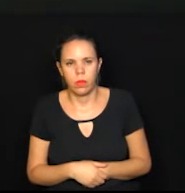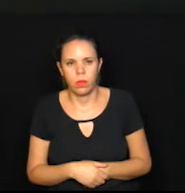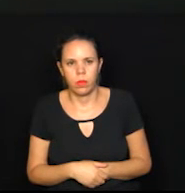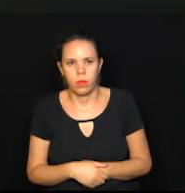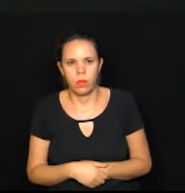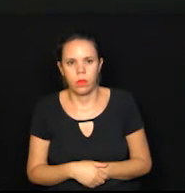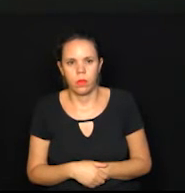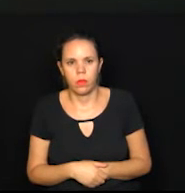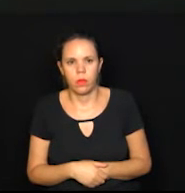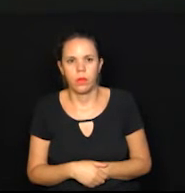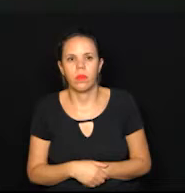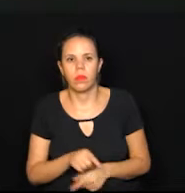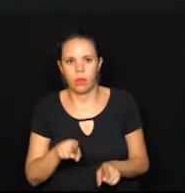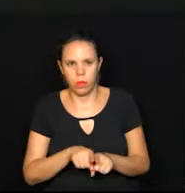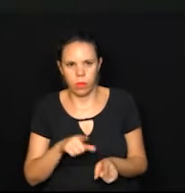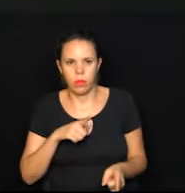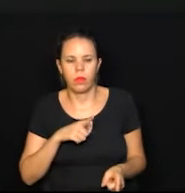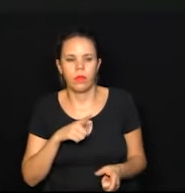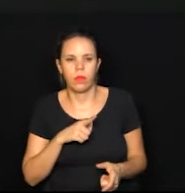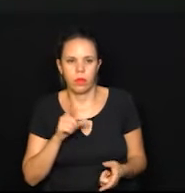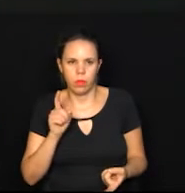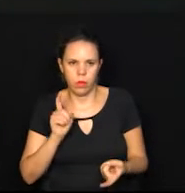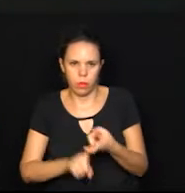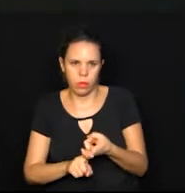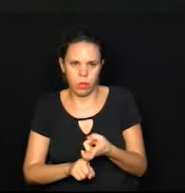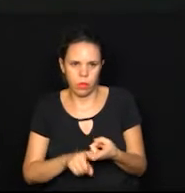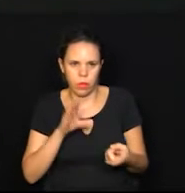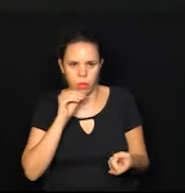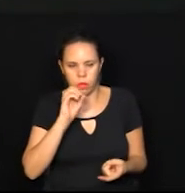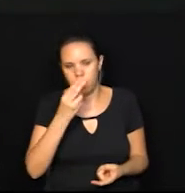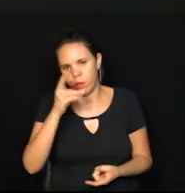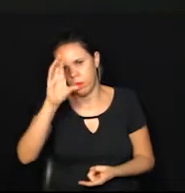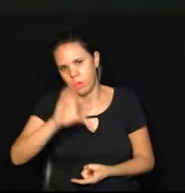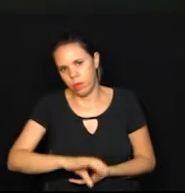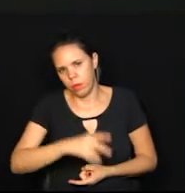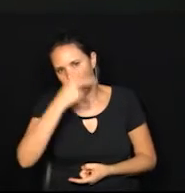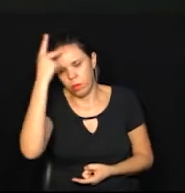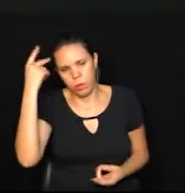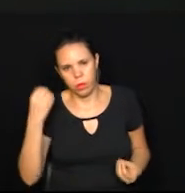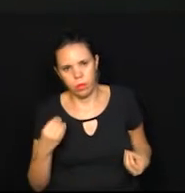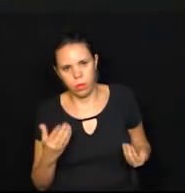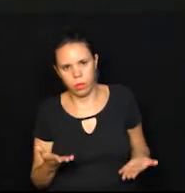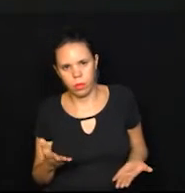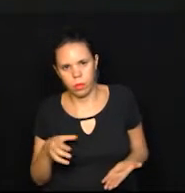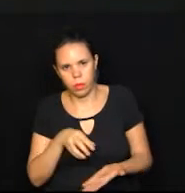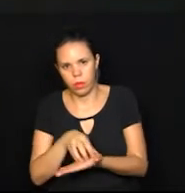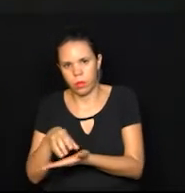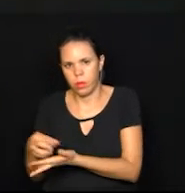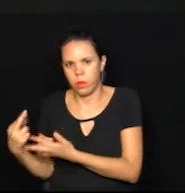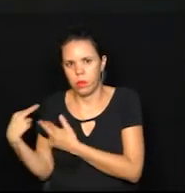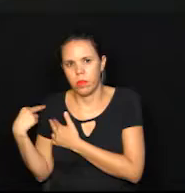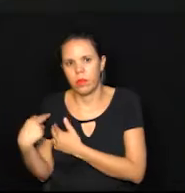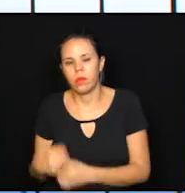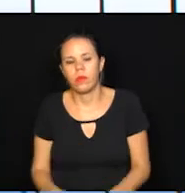colocadas as punições devidas para o servidor ou para o cidadão, encaminhando aos órgãos